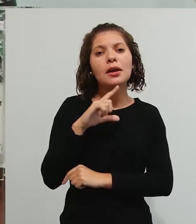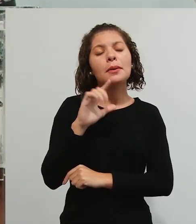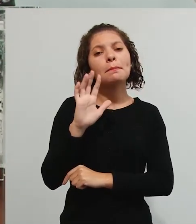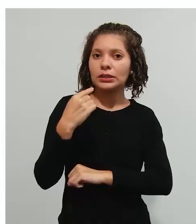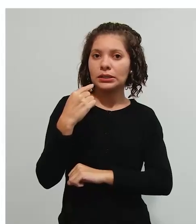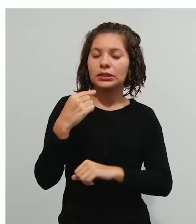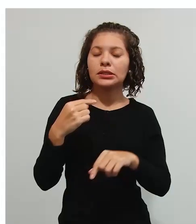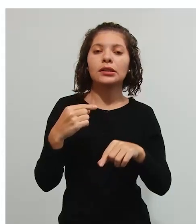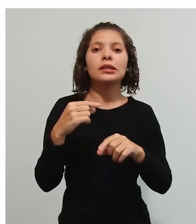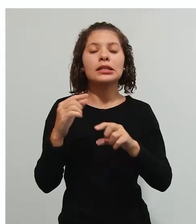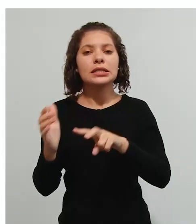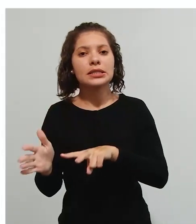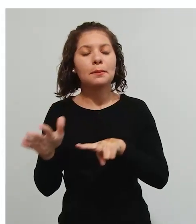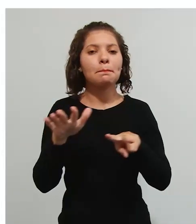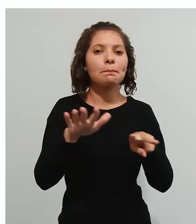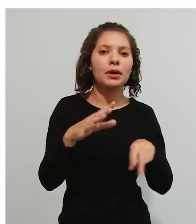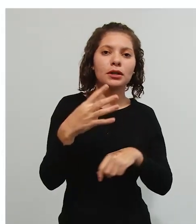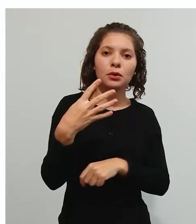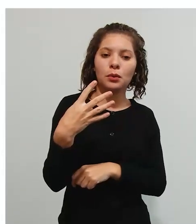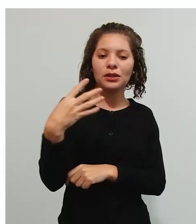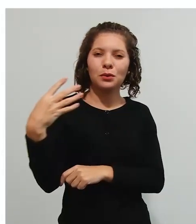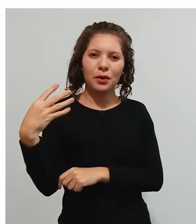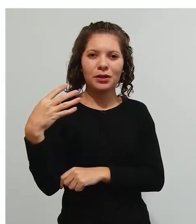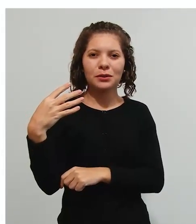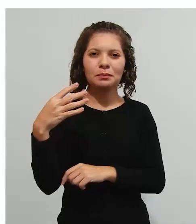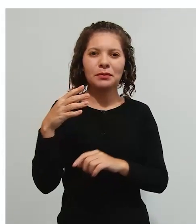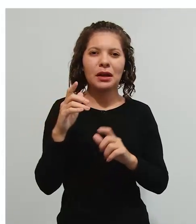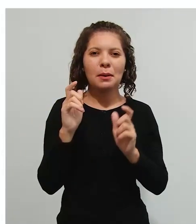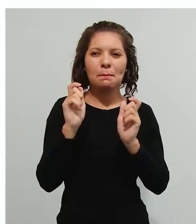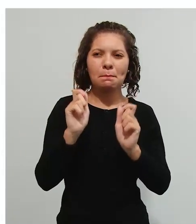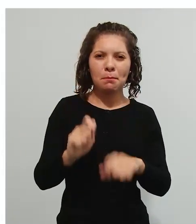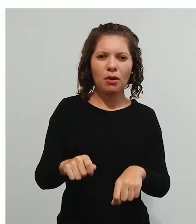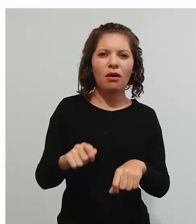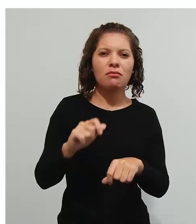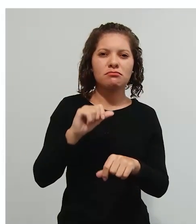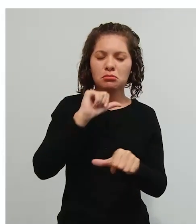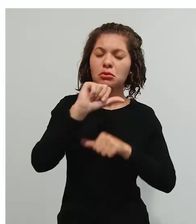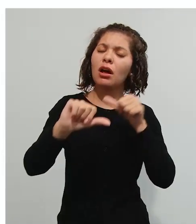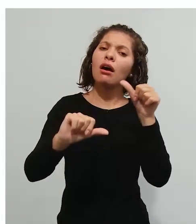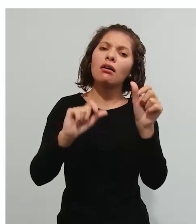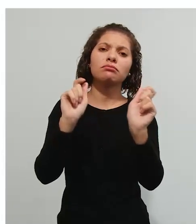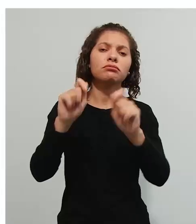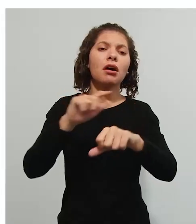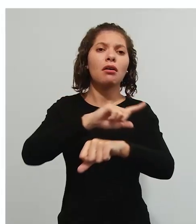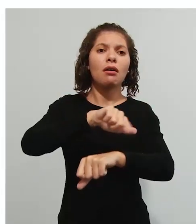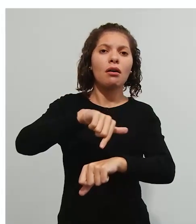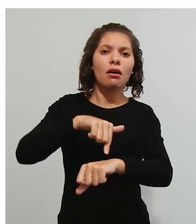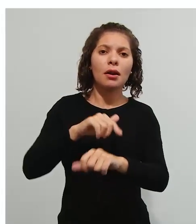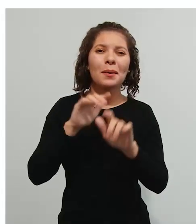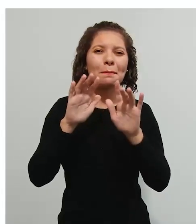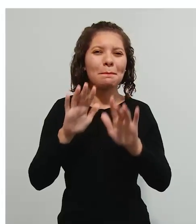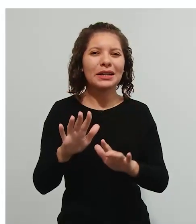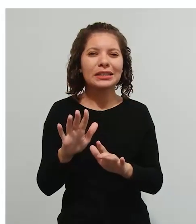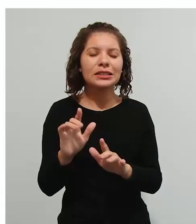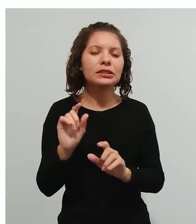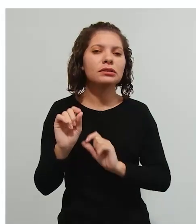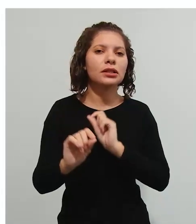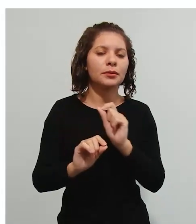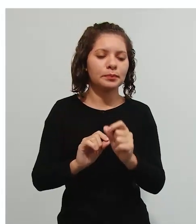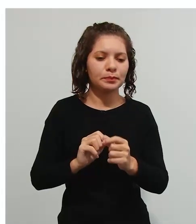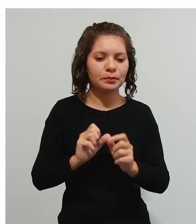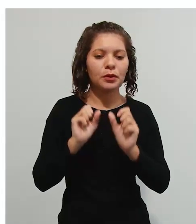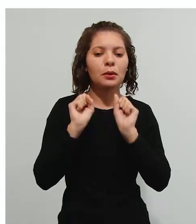regra, não pode haver a diminuição do salário, né, em regra. E quando a gente fala assim, em regra, pode saber que tem